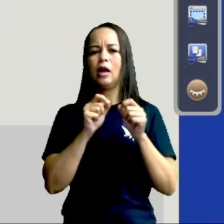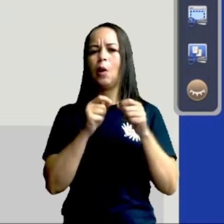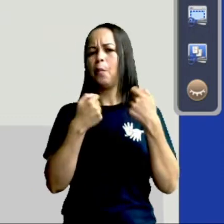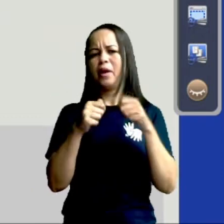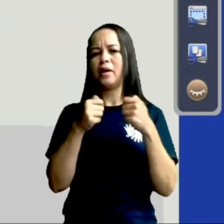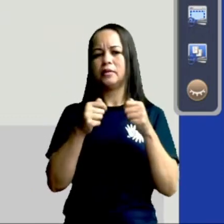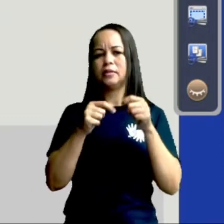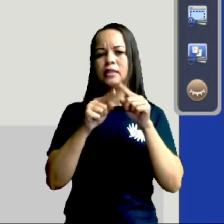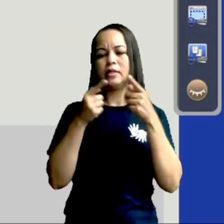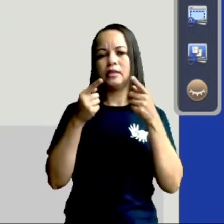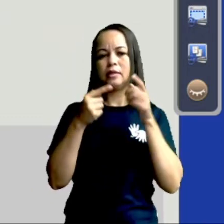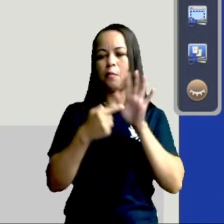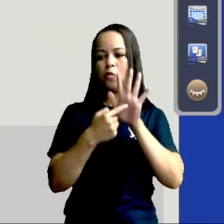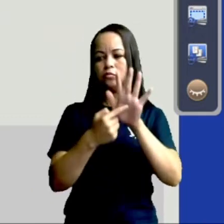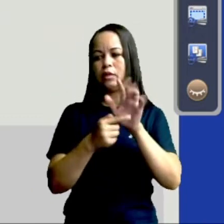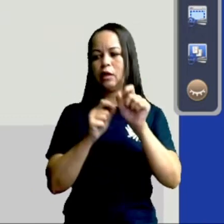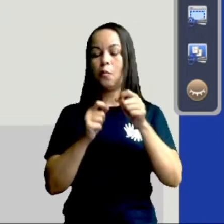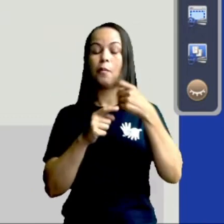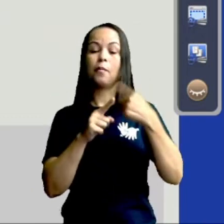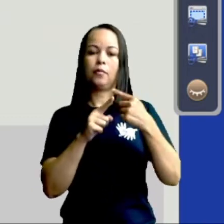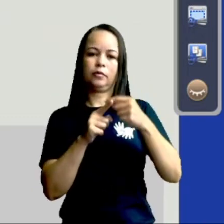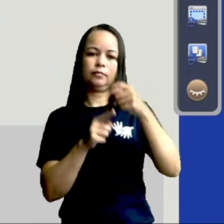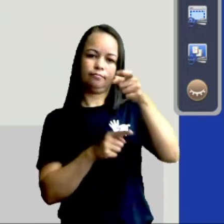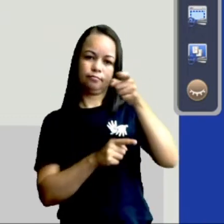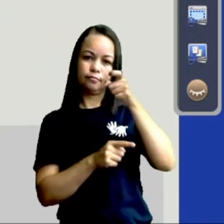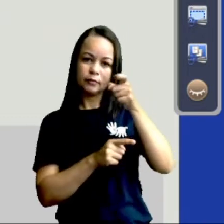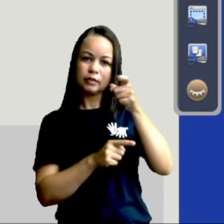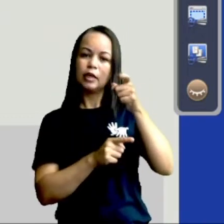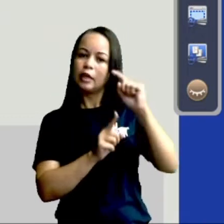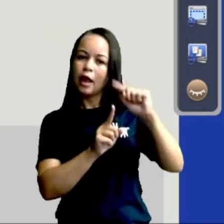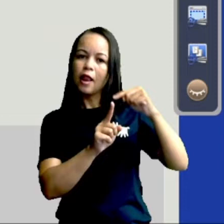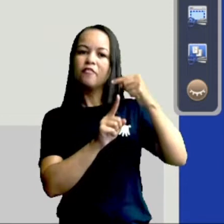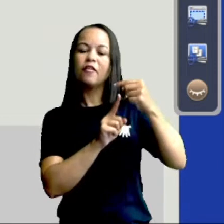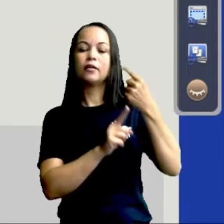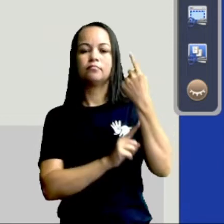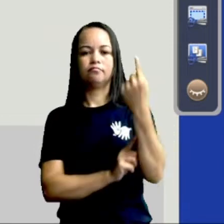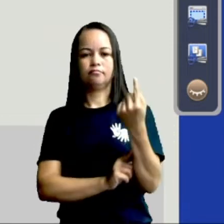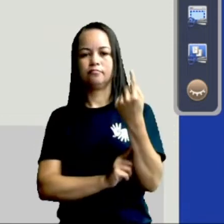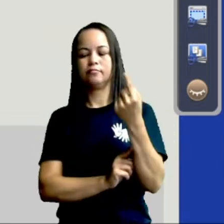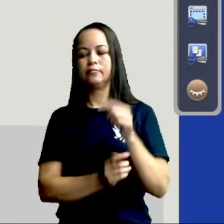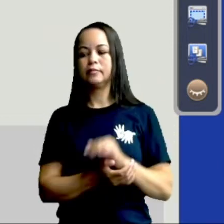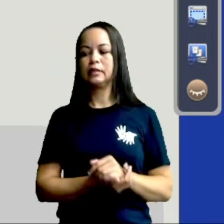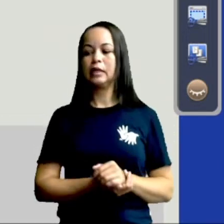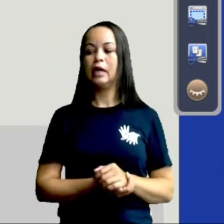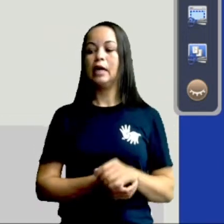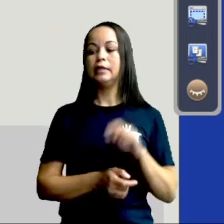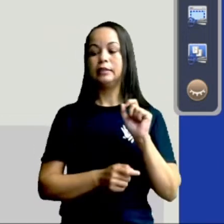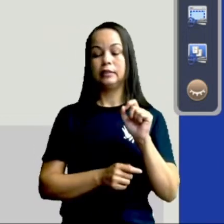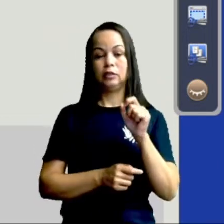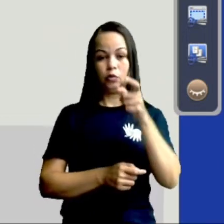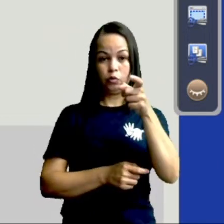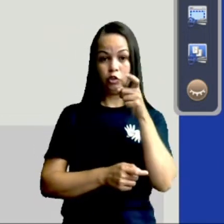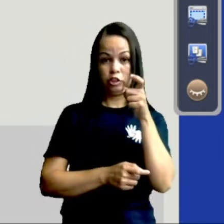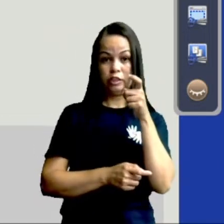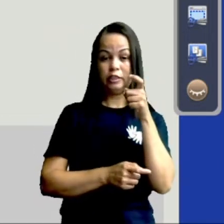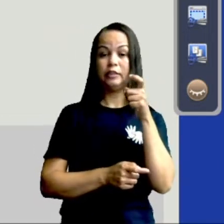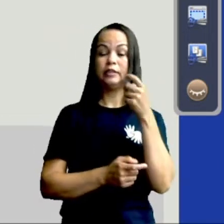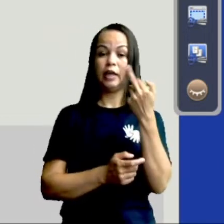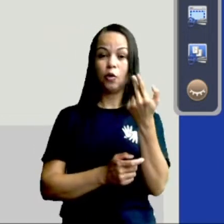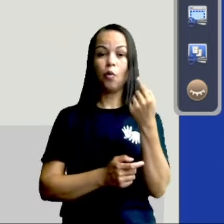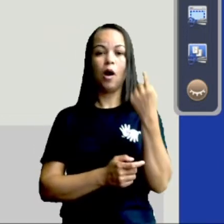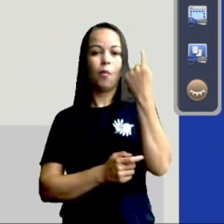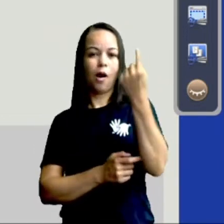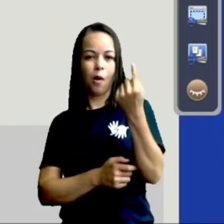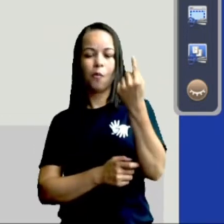x está elevado a 1, tá? E aí, se o x aqui, no máximo, está elevado a 1, nós temos um exemplo